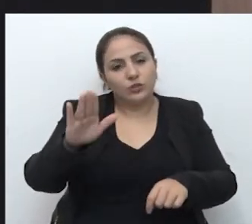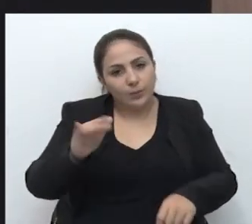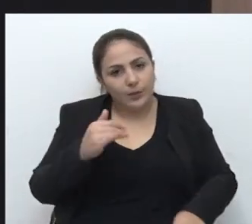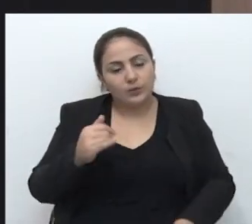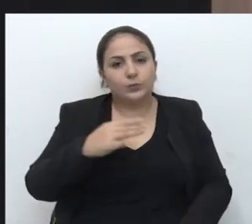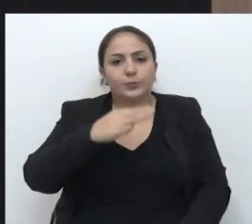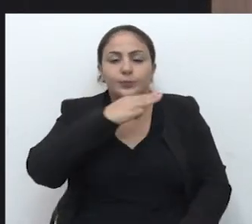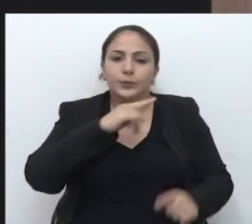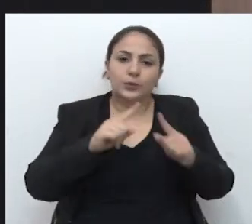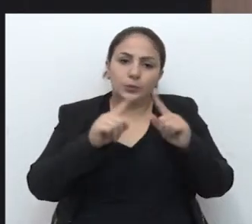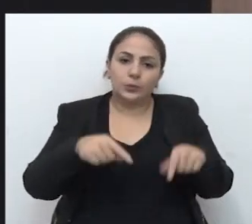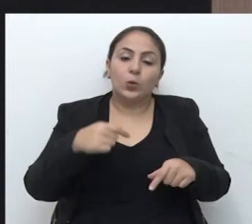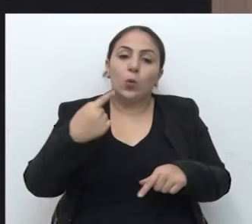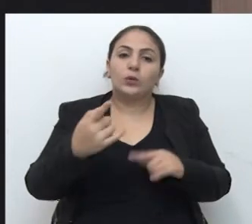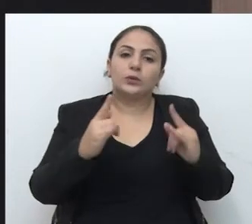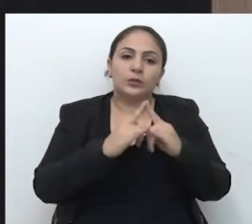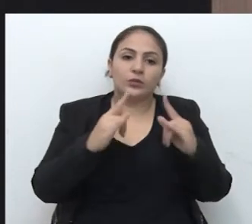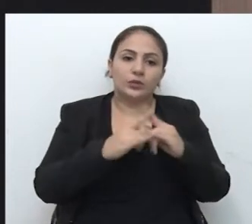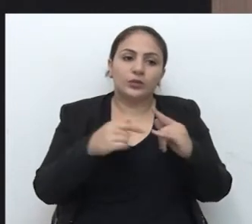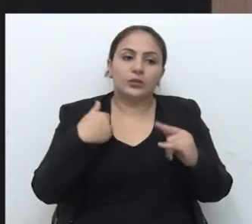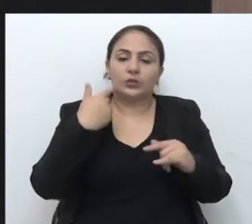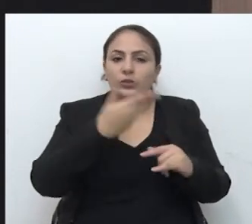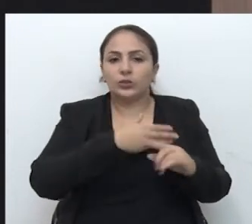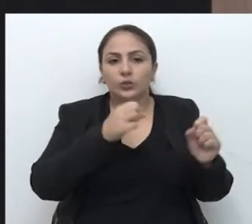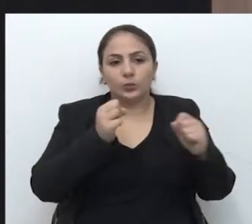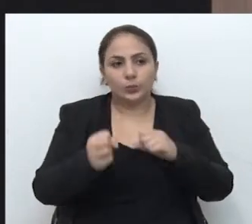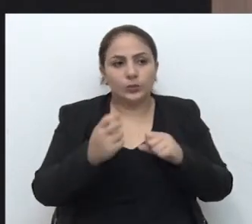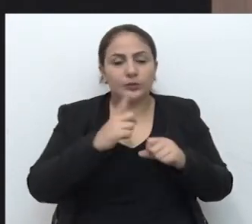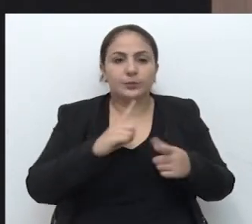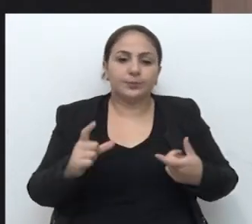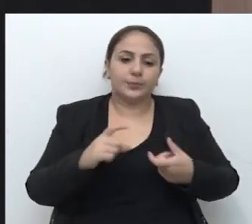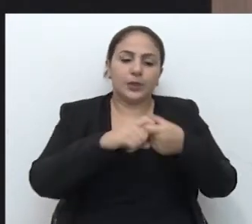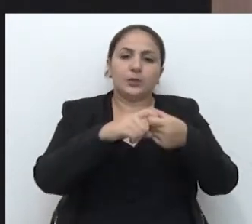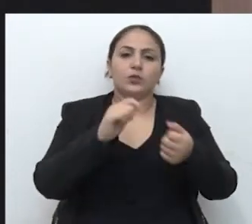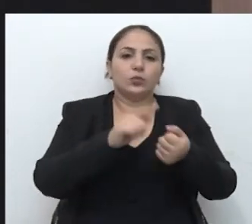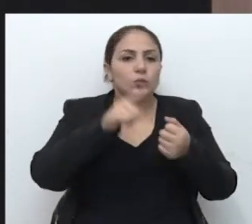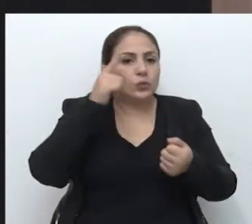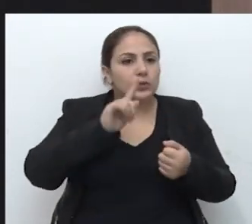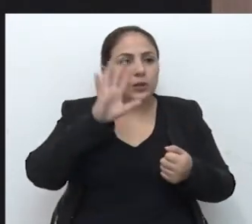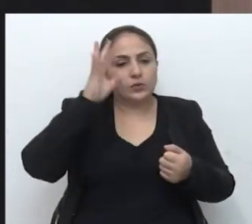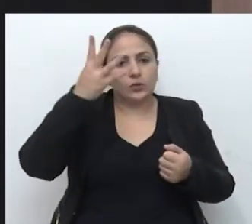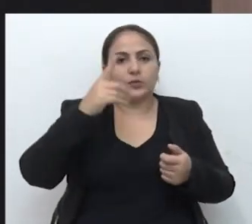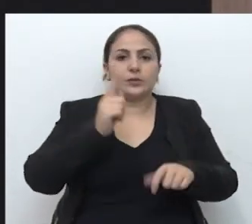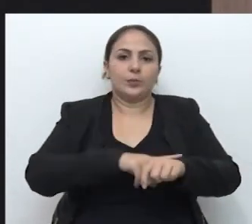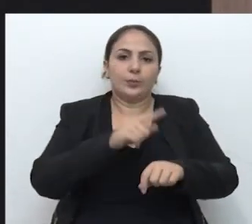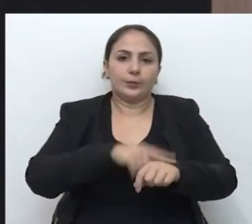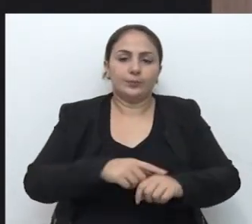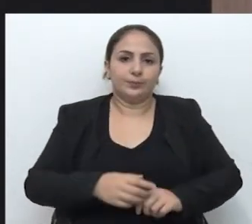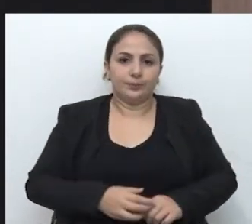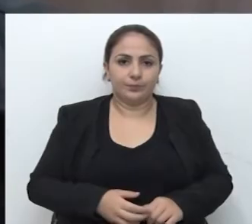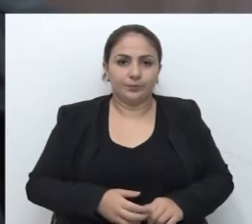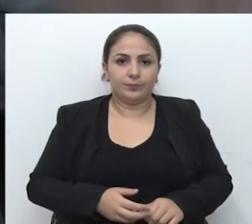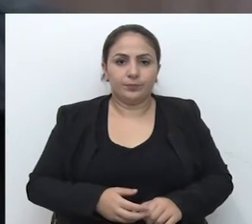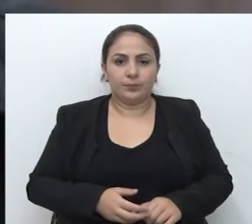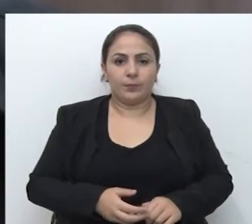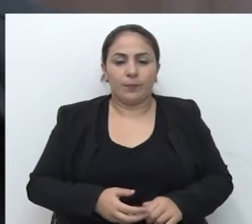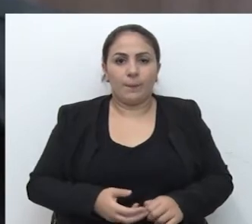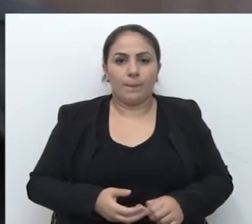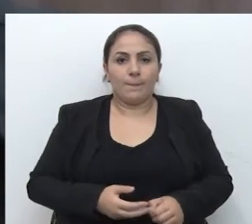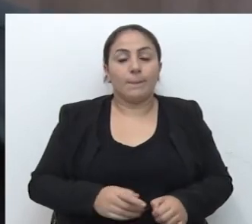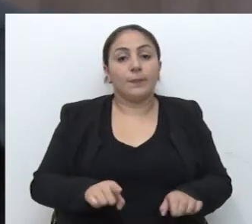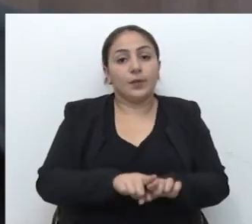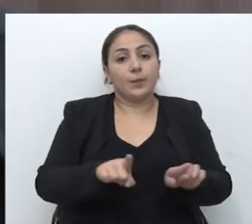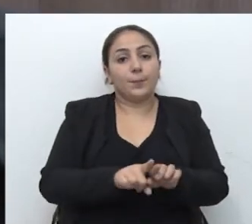é acionado o Ministério Público ou outro órgão que a gente possa estar tendo como parceiro para resolver essa situação. Ele